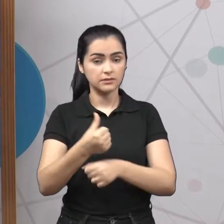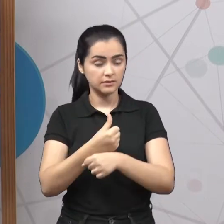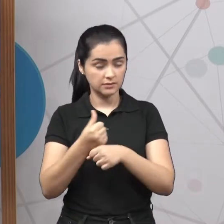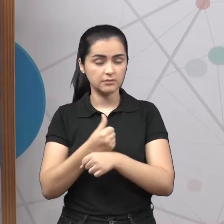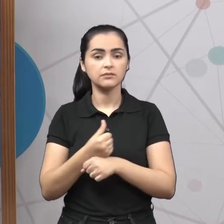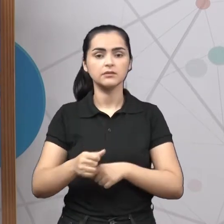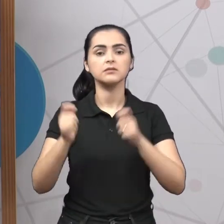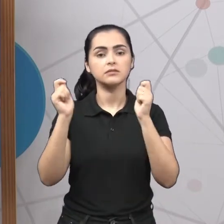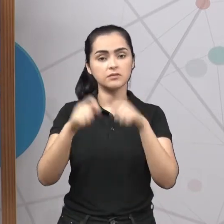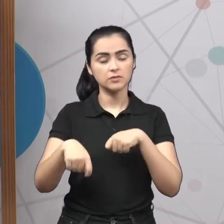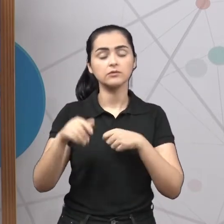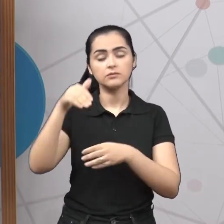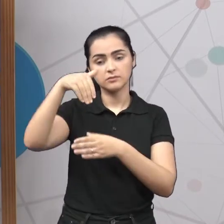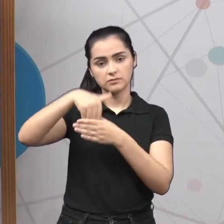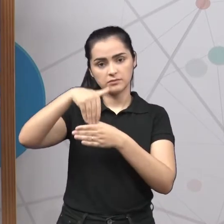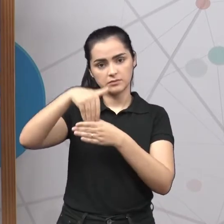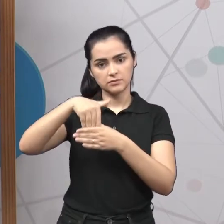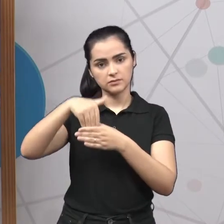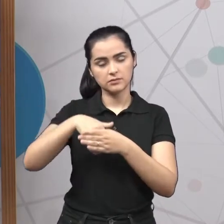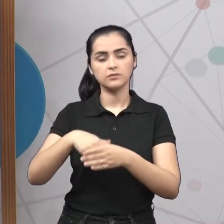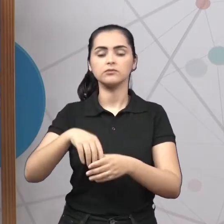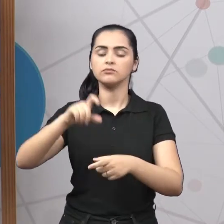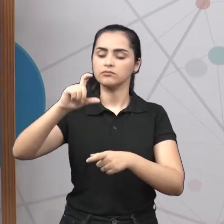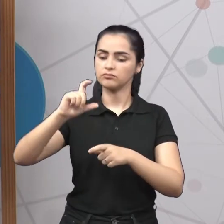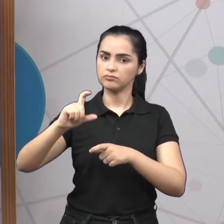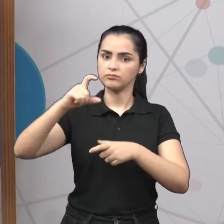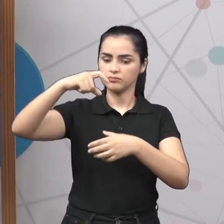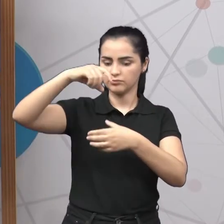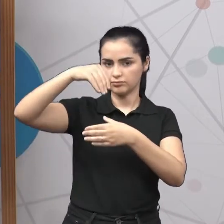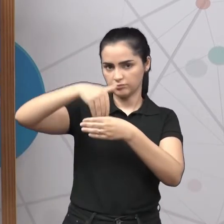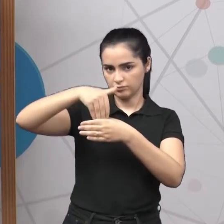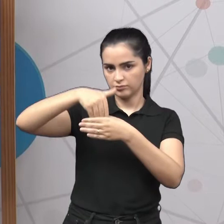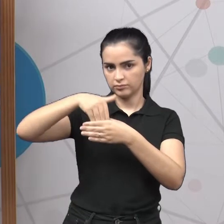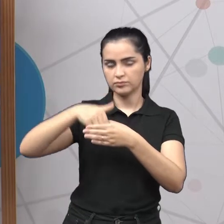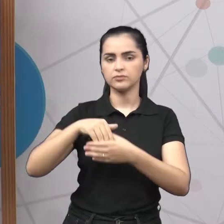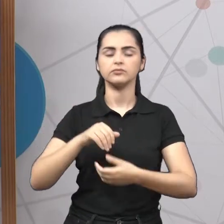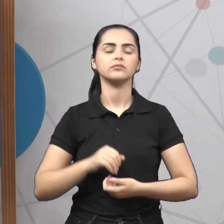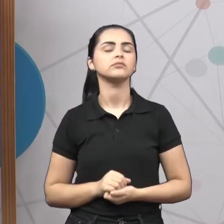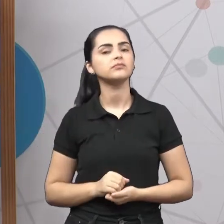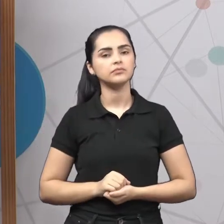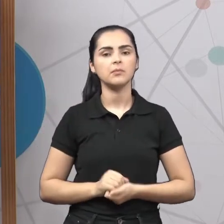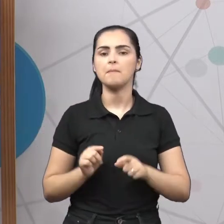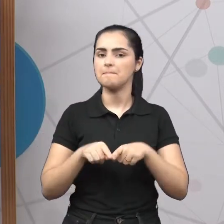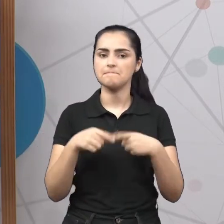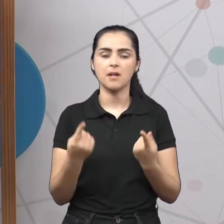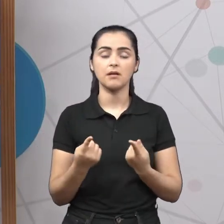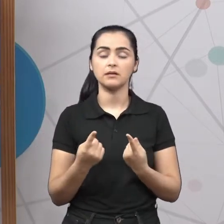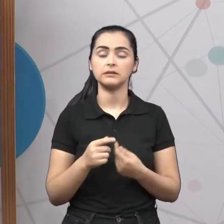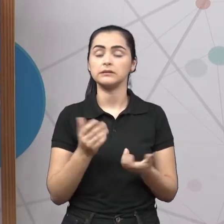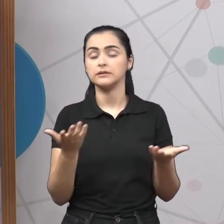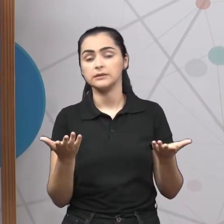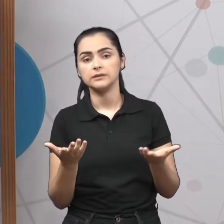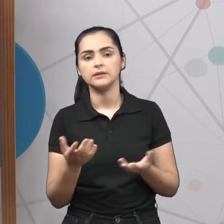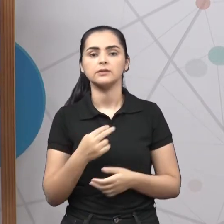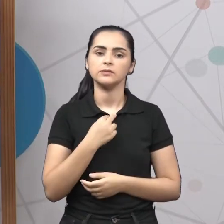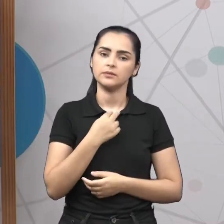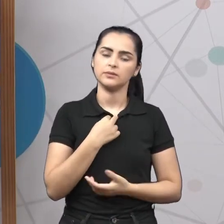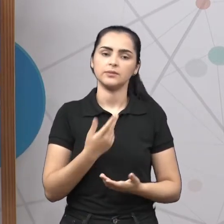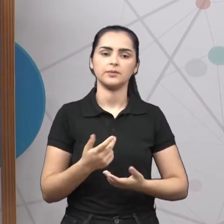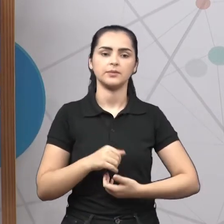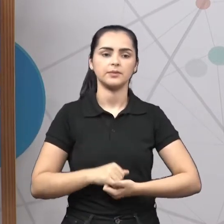que pode votar. Pode tirar o título, né? E votar. Mas até então não